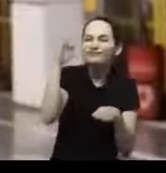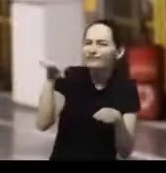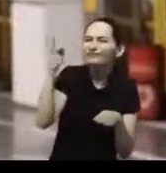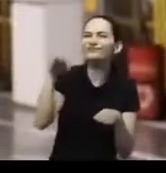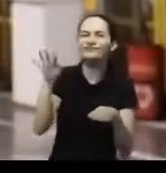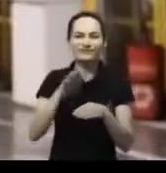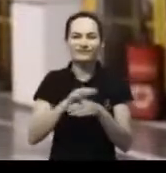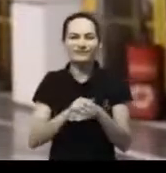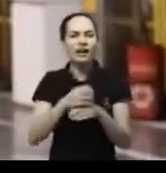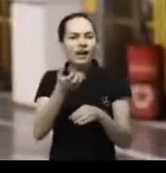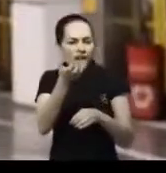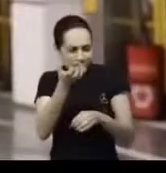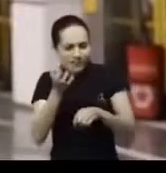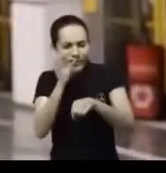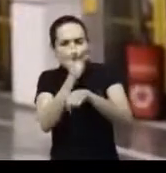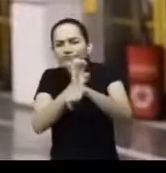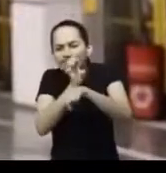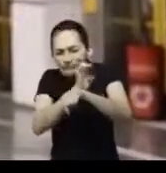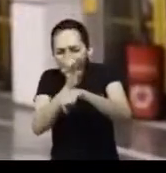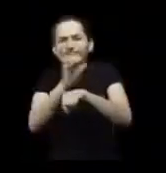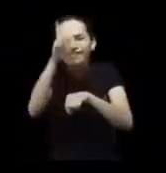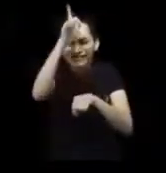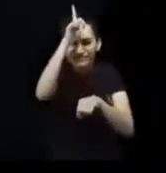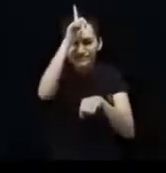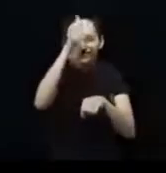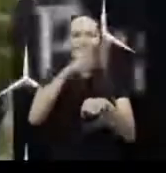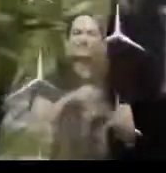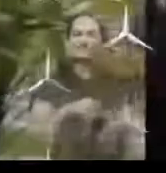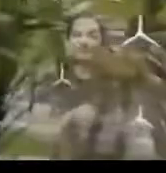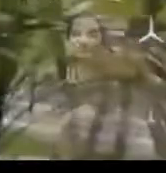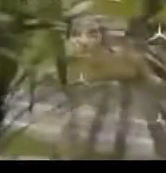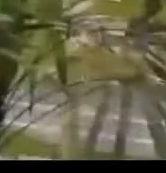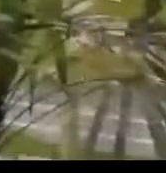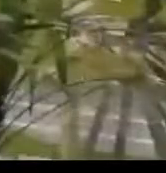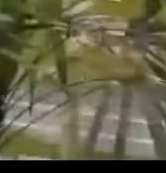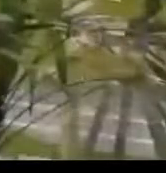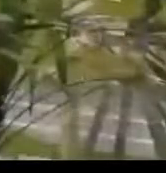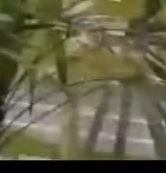sonhos sempre foi fazer o estágio da mercedes-benz na Alemanha